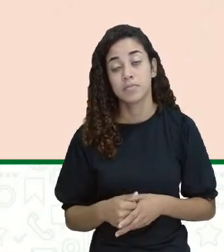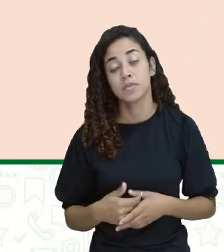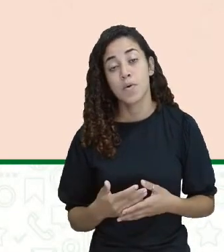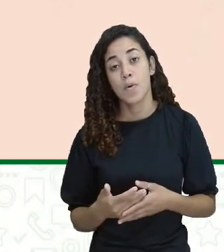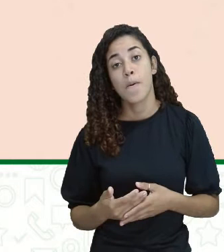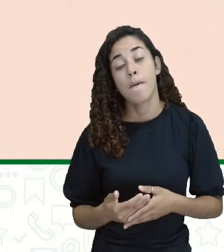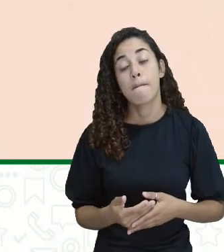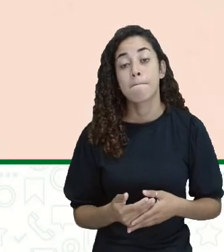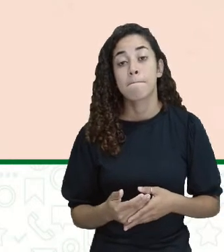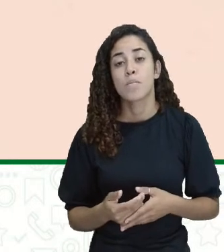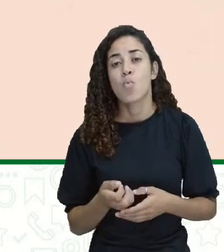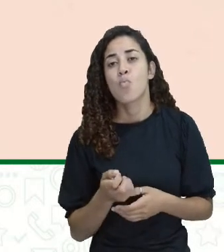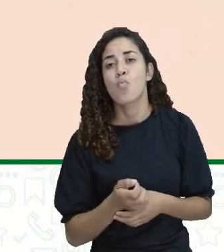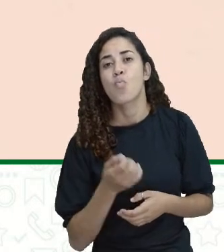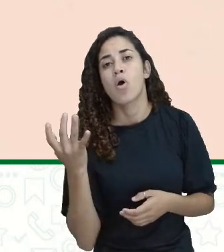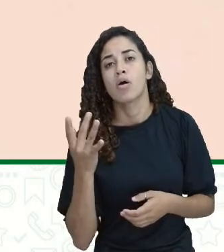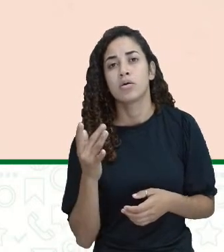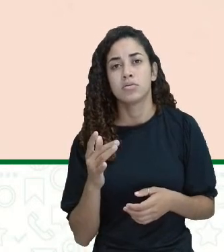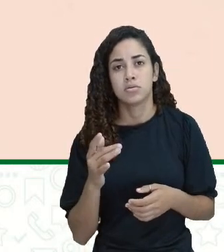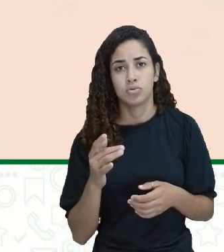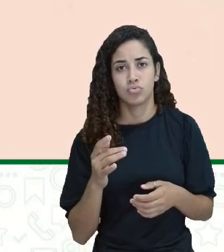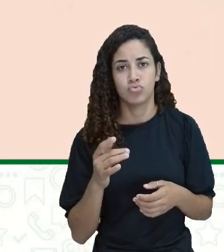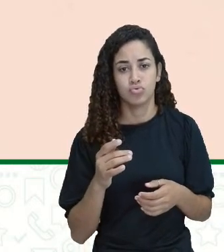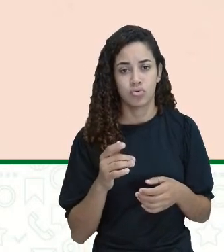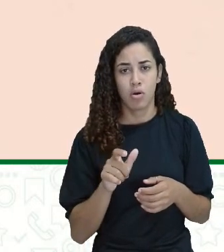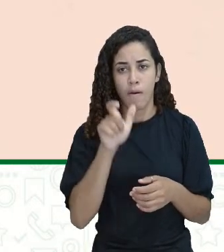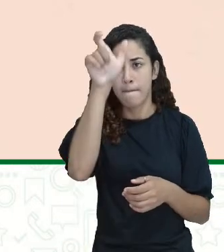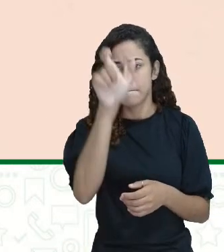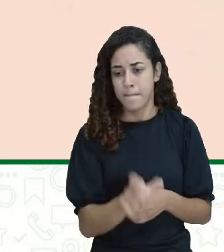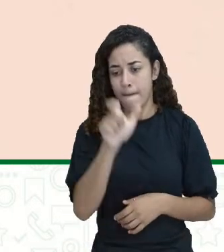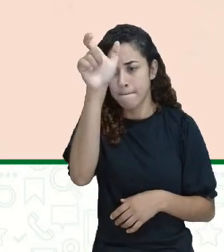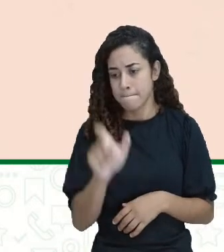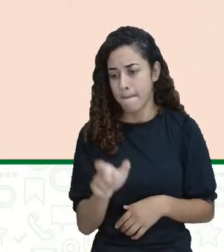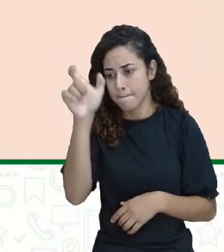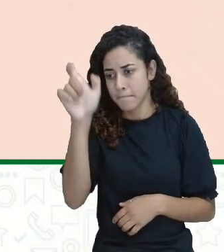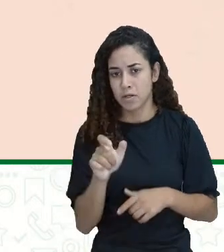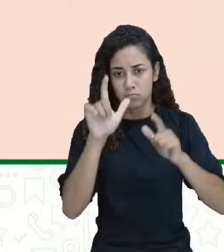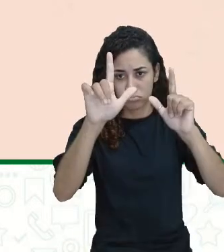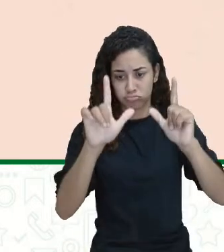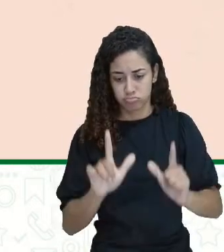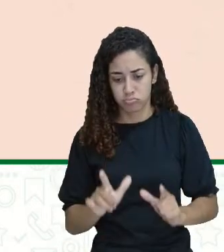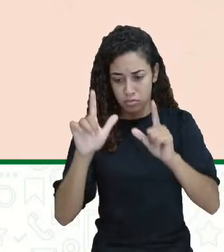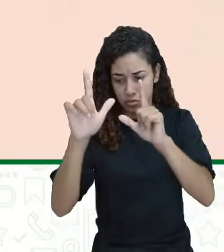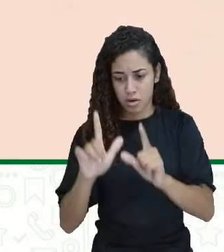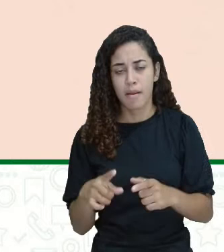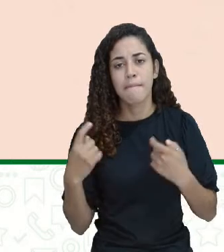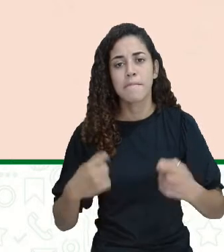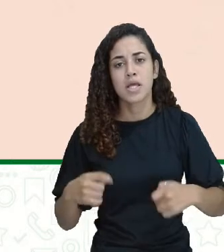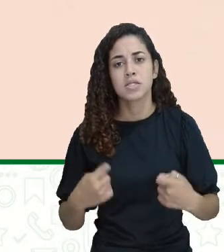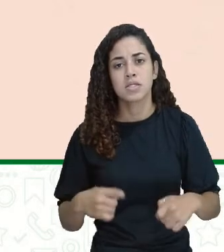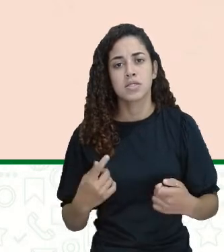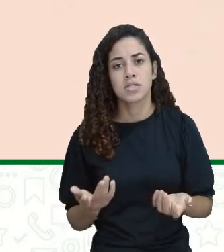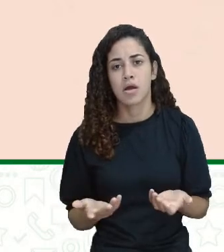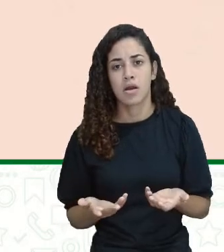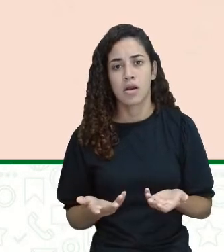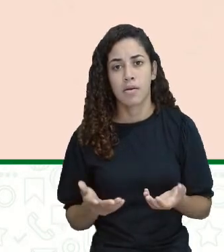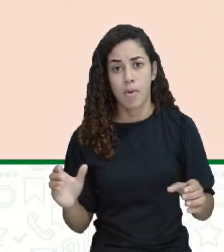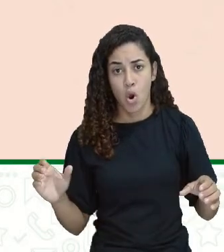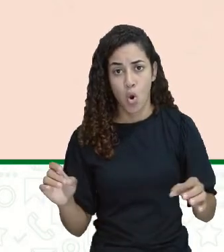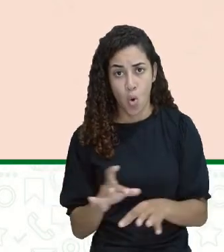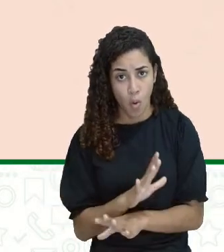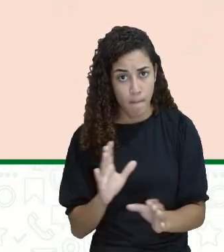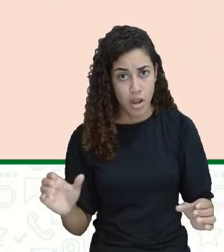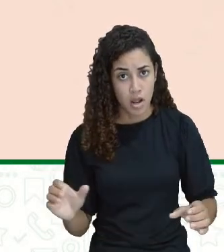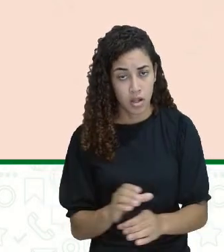Então, quantas colunas de cerâmica são necessárias para preencher essa área? Então, eu tenho ali uma coluna